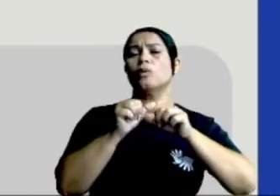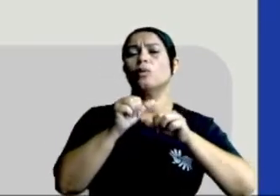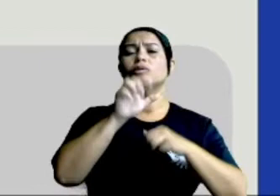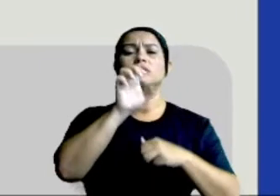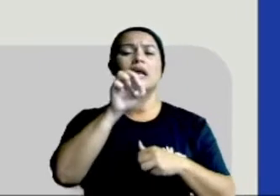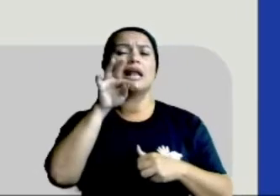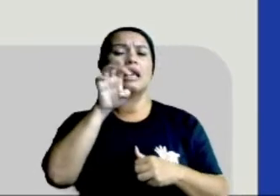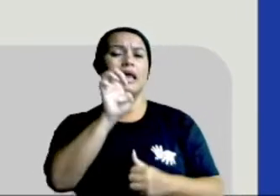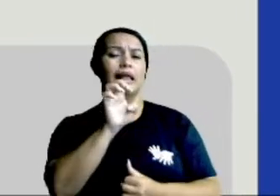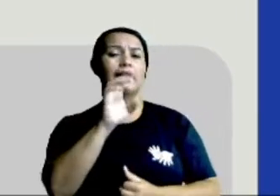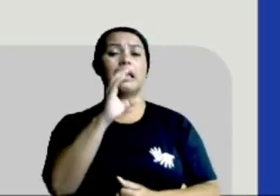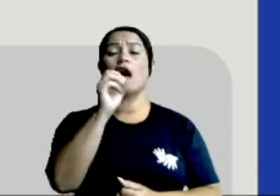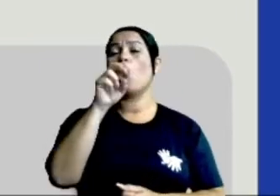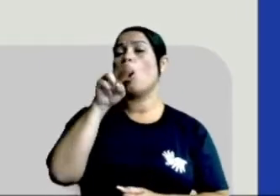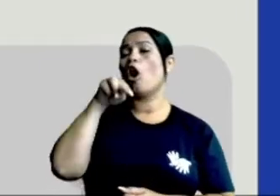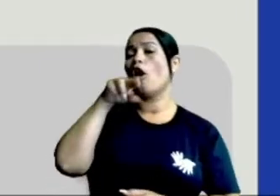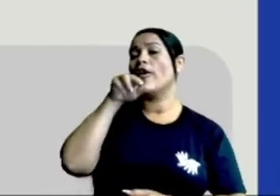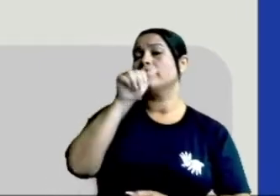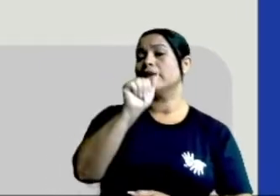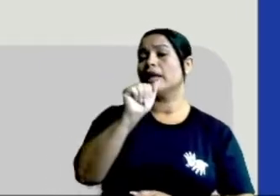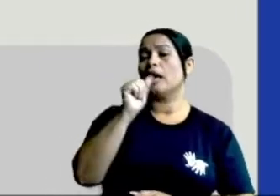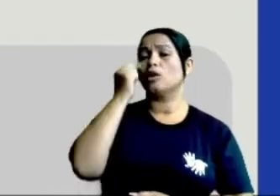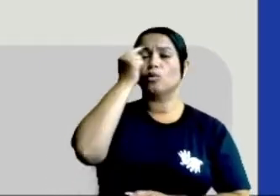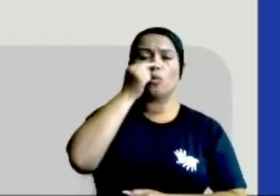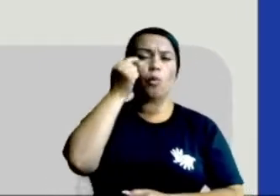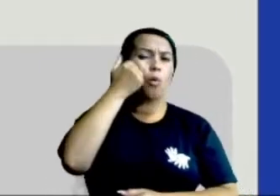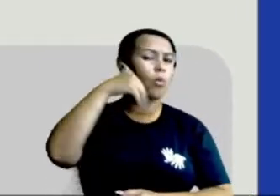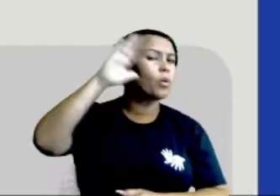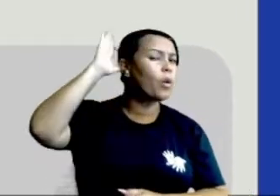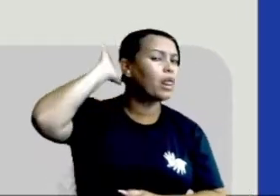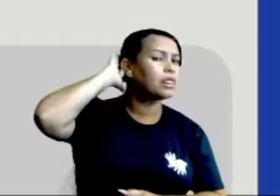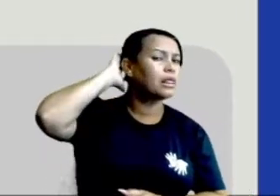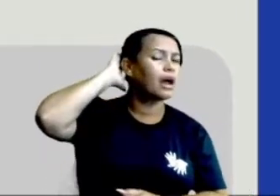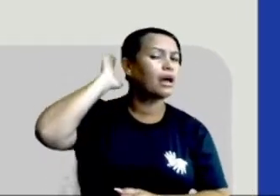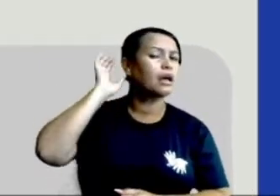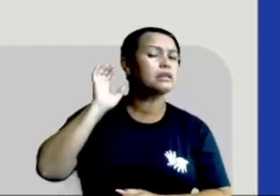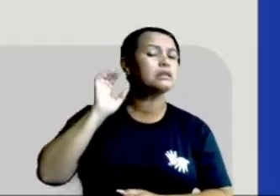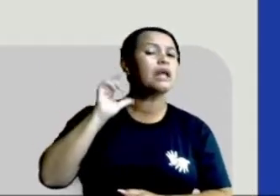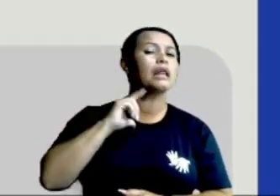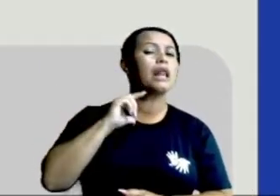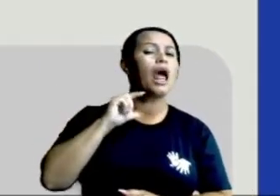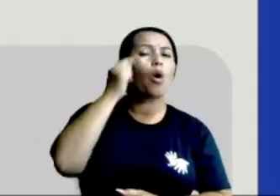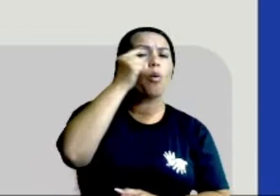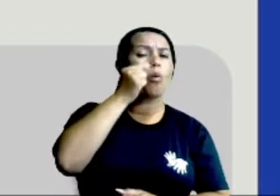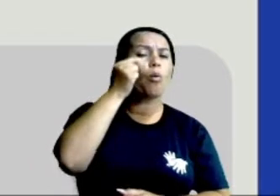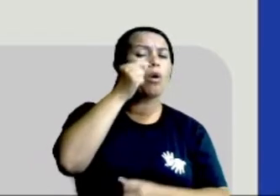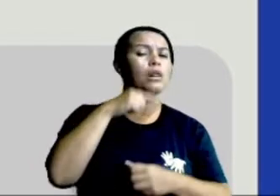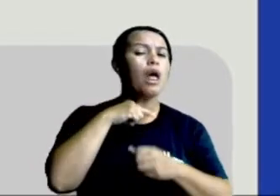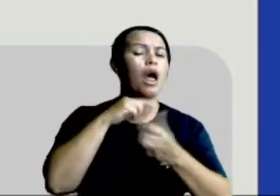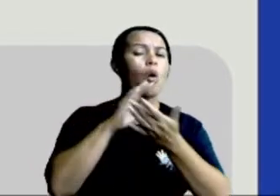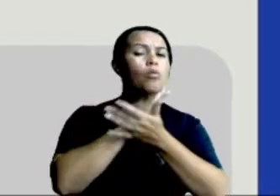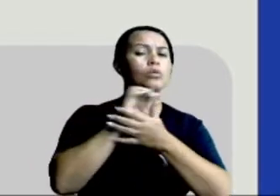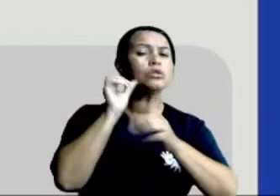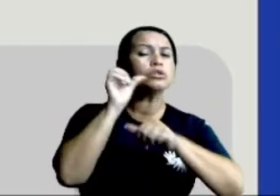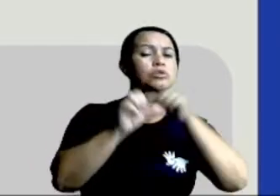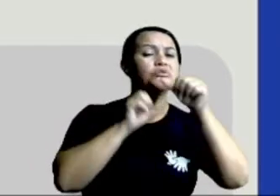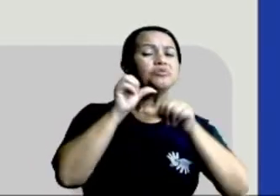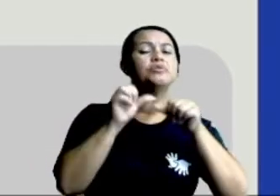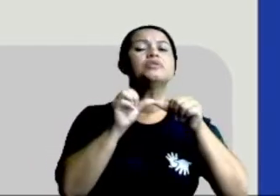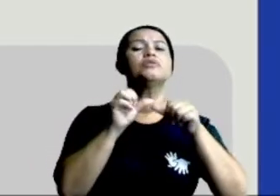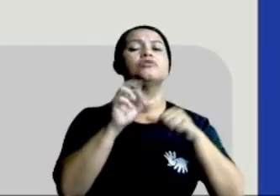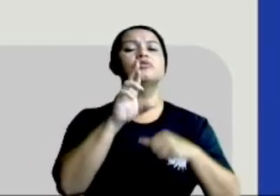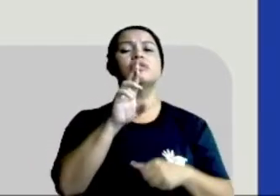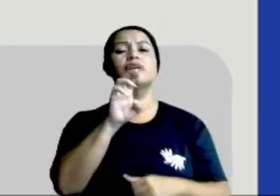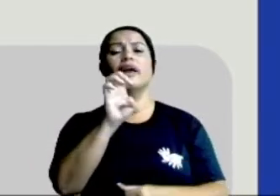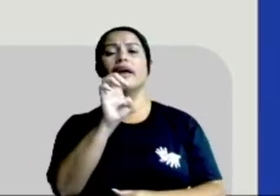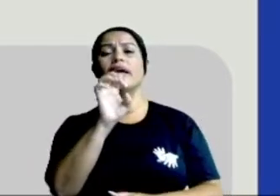lente, na córnea, no fundo do nosso olho, faz com que ocorram desvios de refração, desvios de